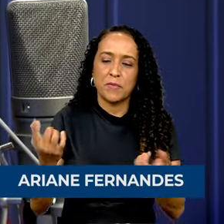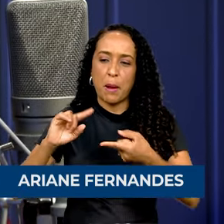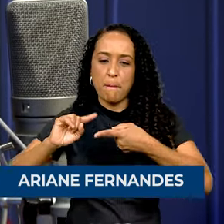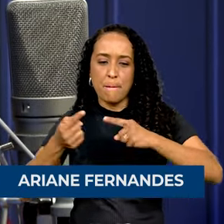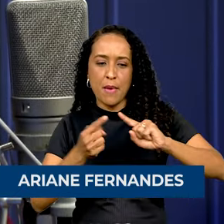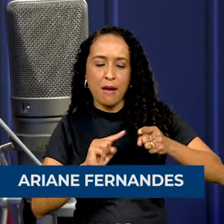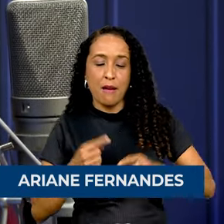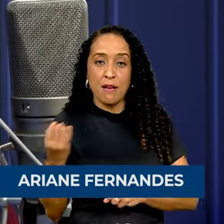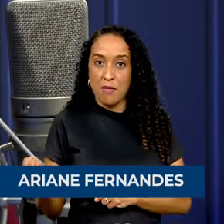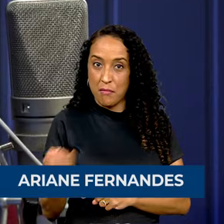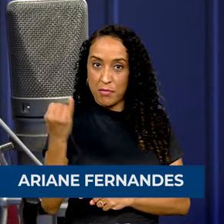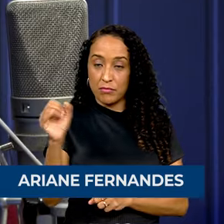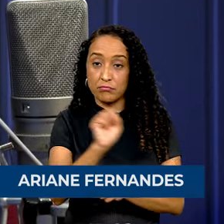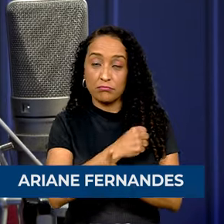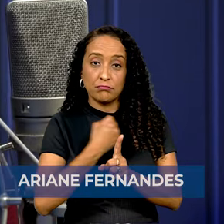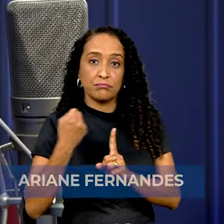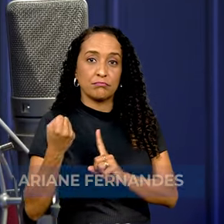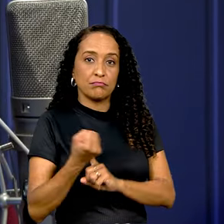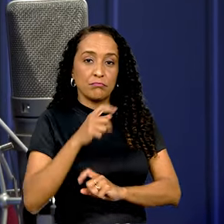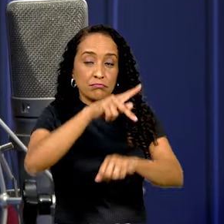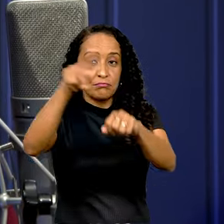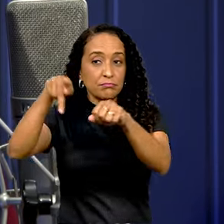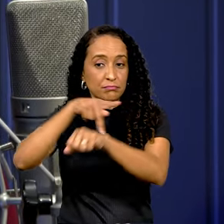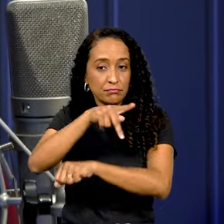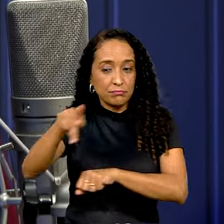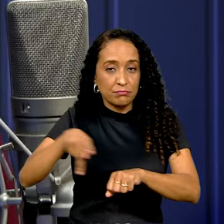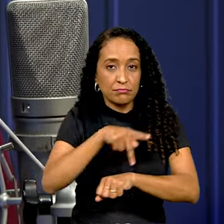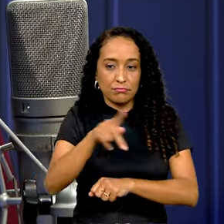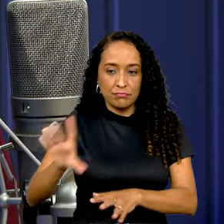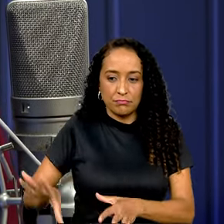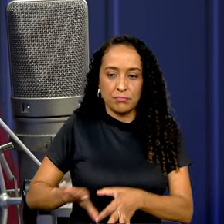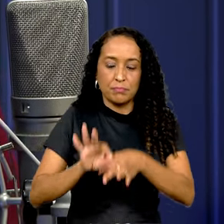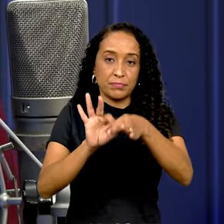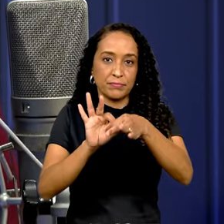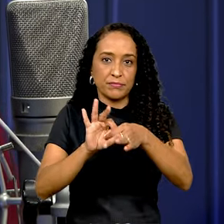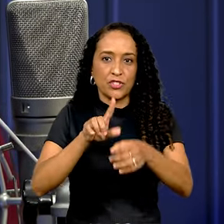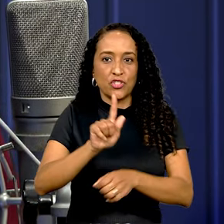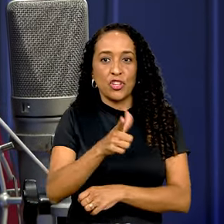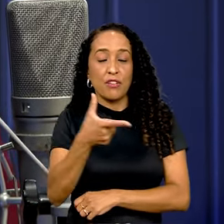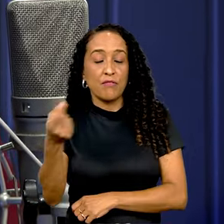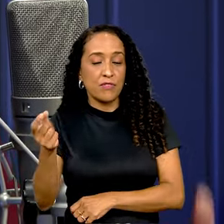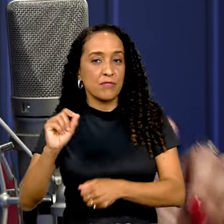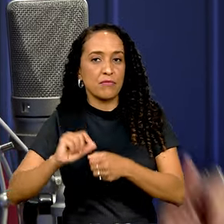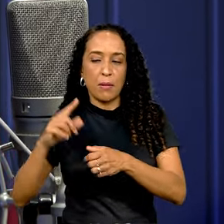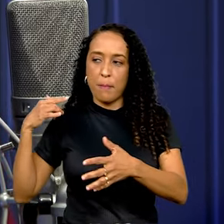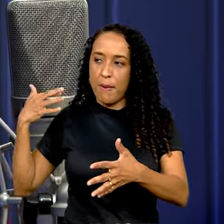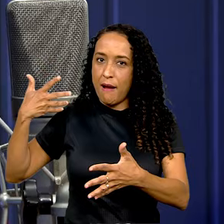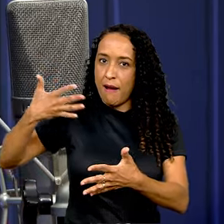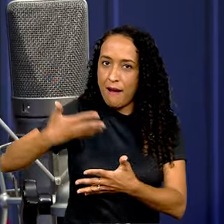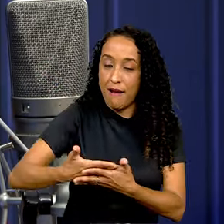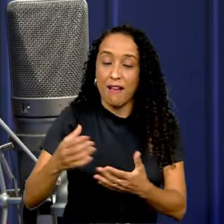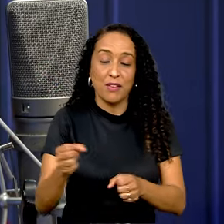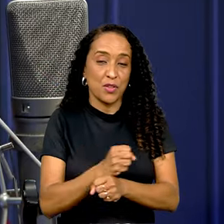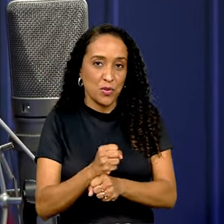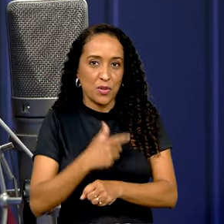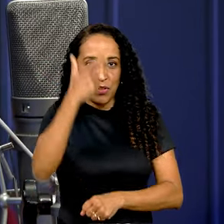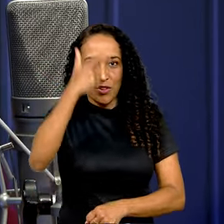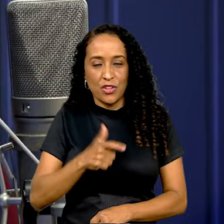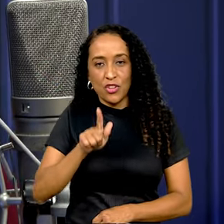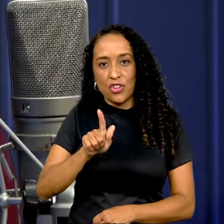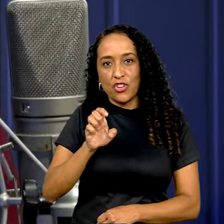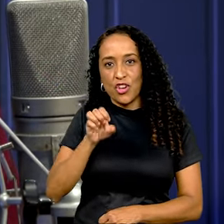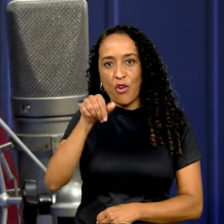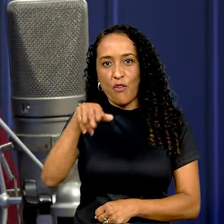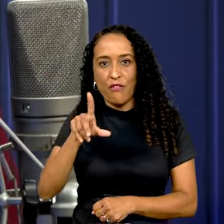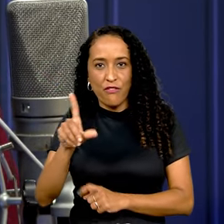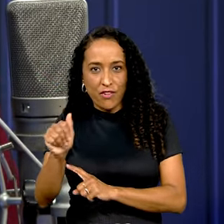debates importantes que as sociedades dos países que integram o G20 tem feito ao longo deste ano eu sou Giovana